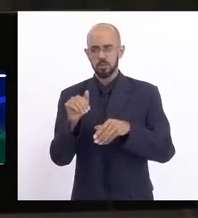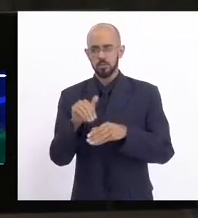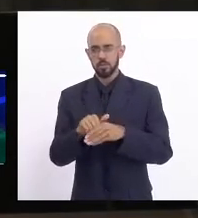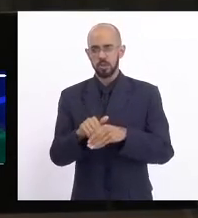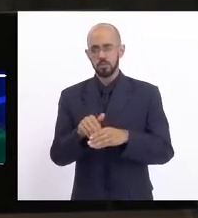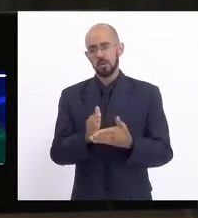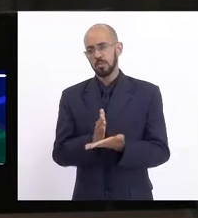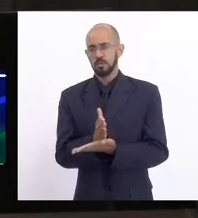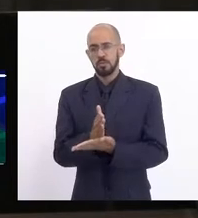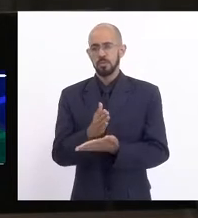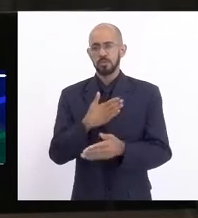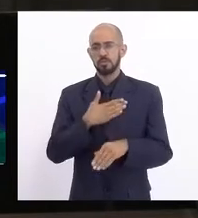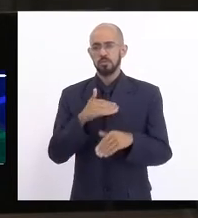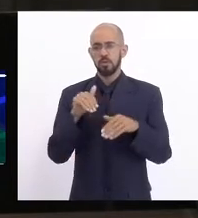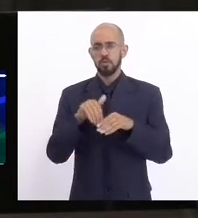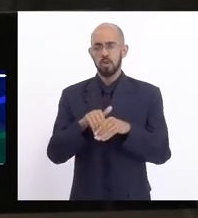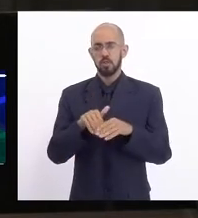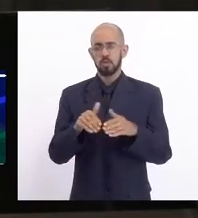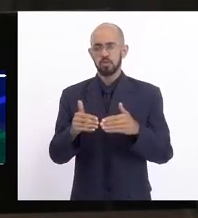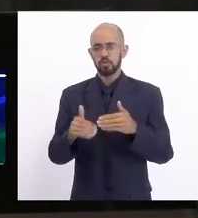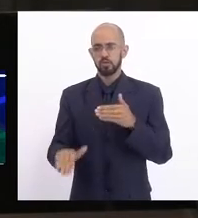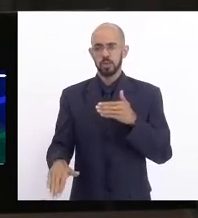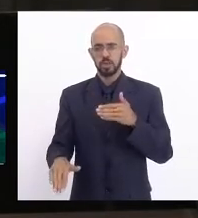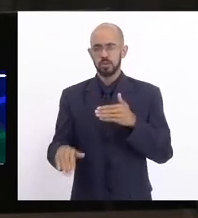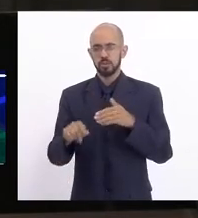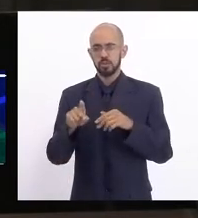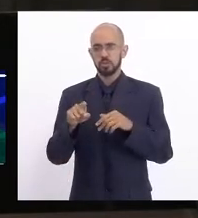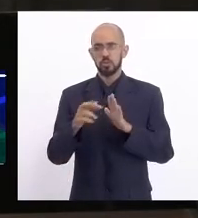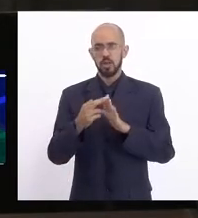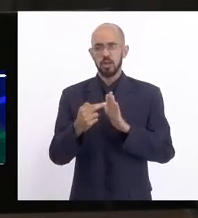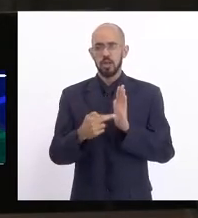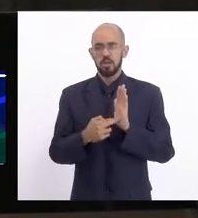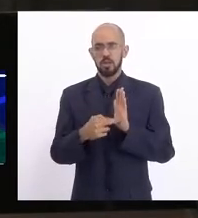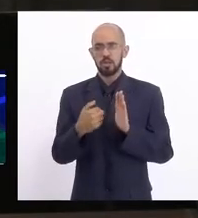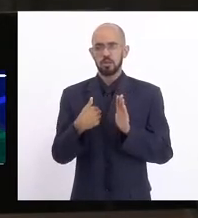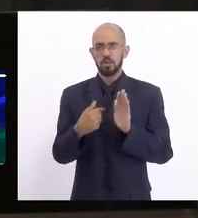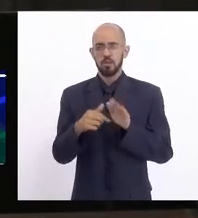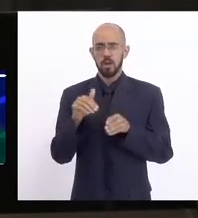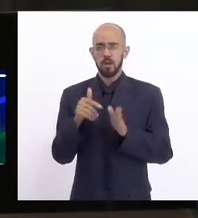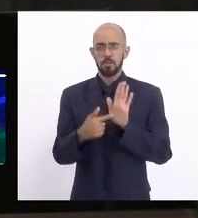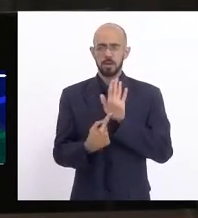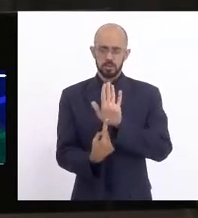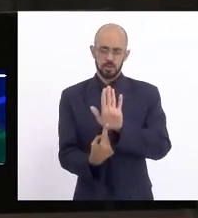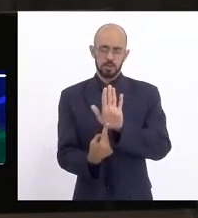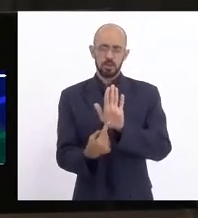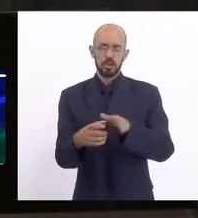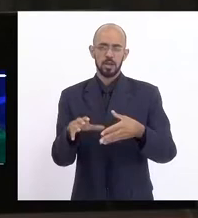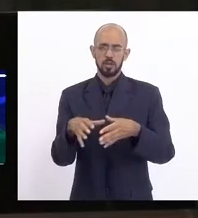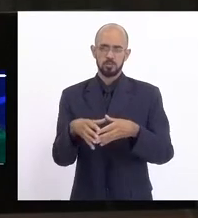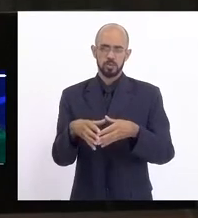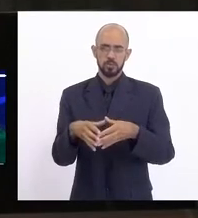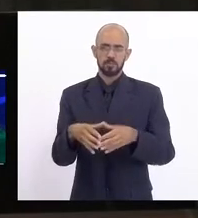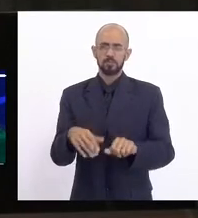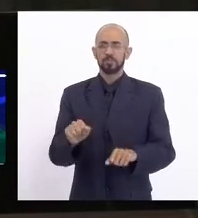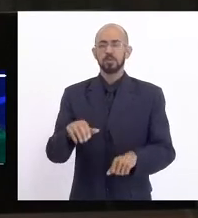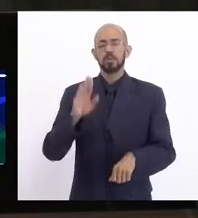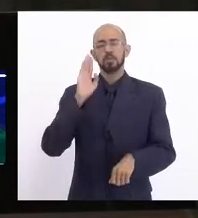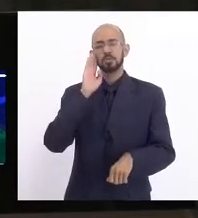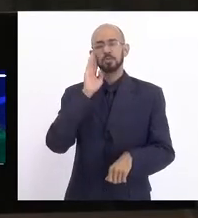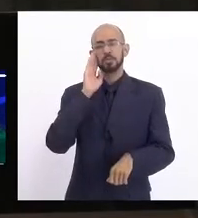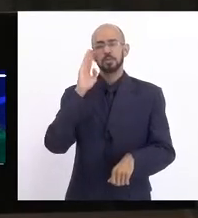aprovação do meu voto divergente no relatório que eu apresentei na comissão. Um dos pontos